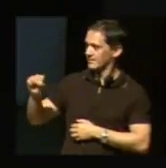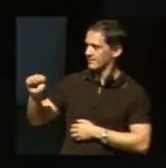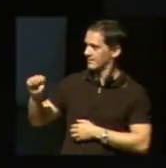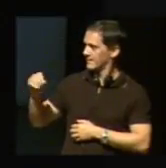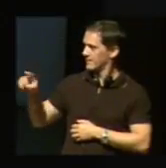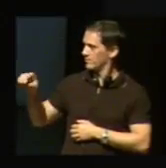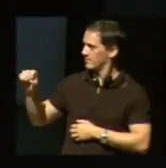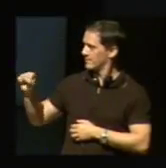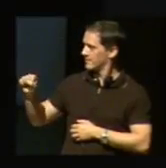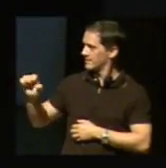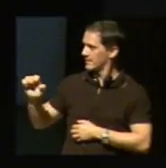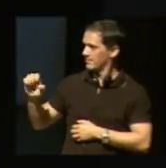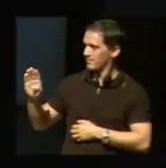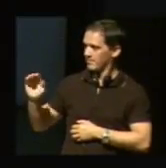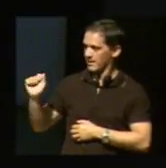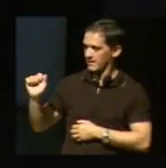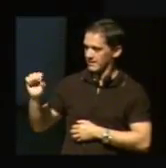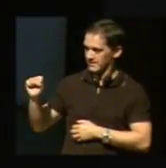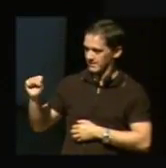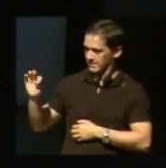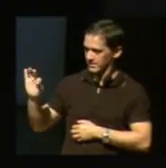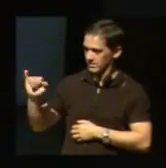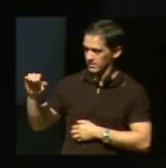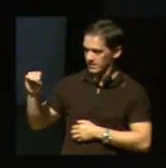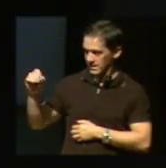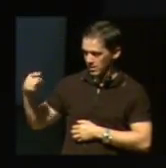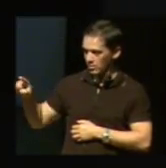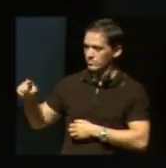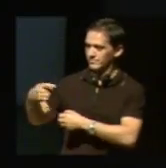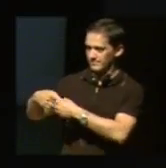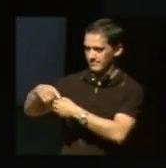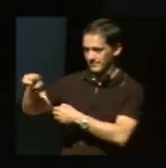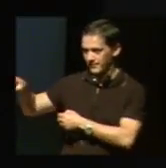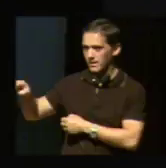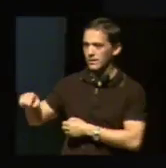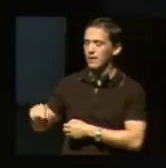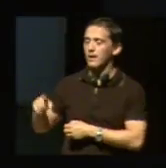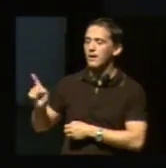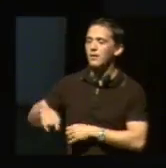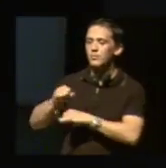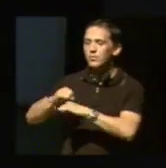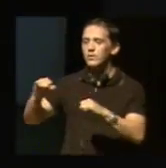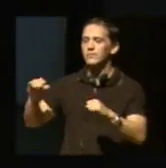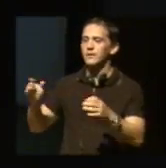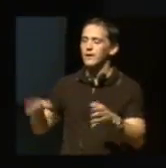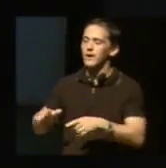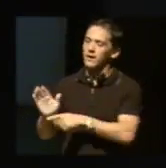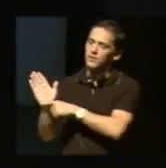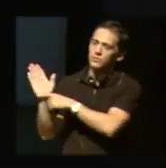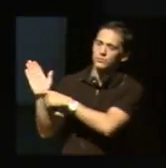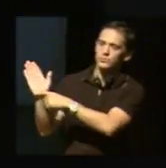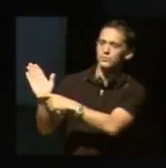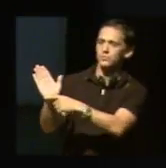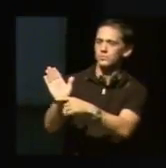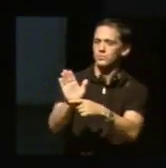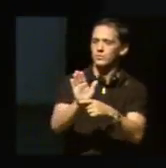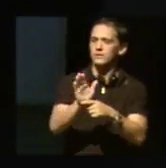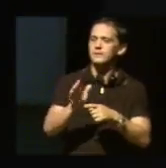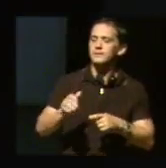é um programa, Darcy, que nós queremos propiciar as pessoas que estão chegando nessa idade e que se